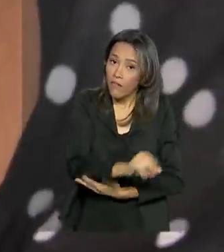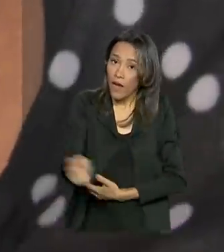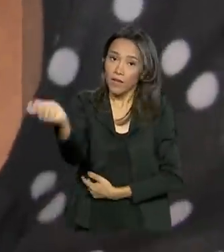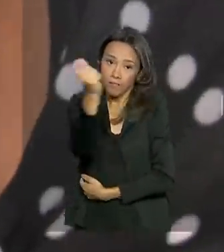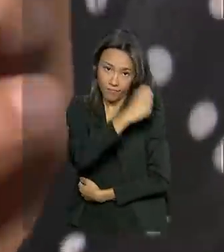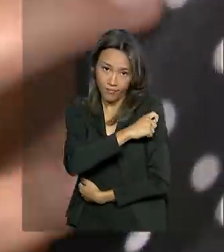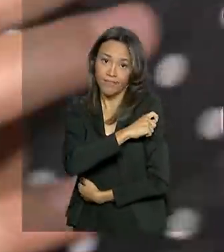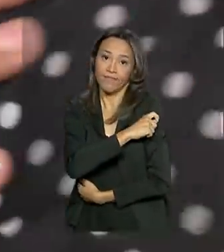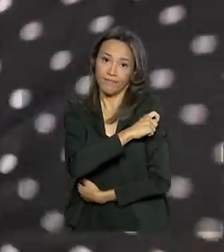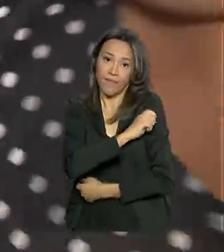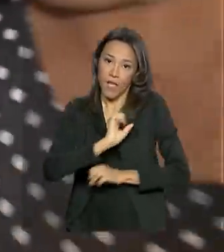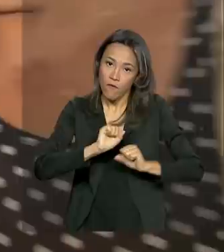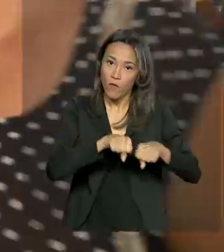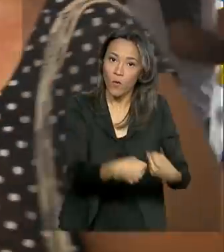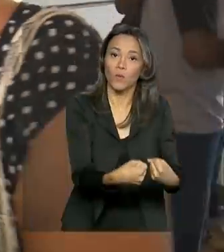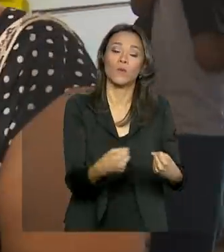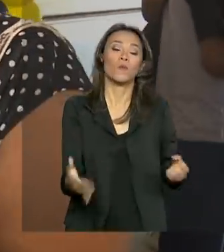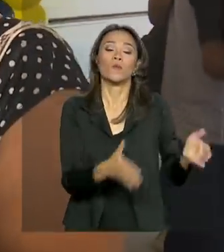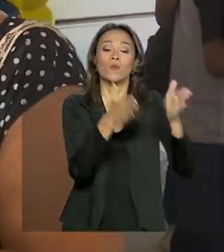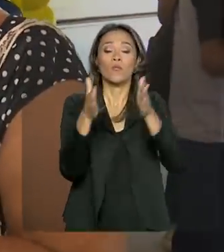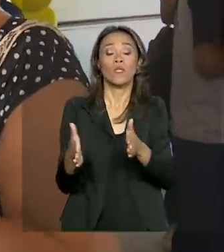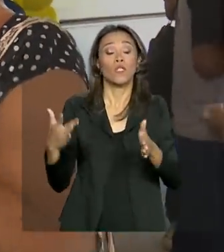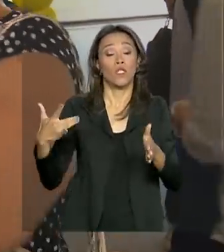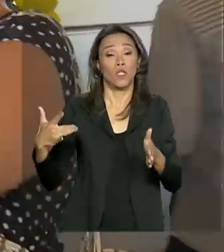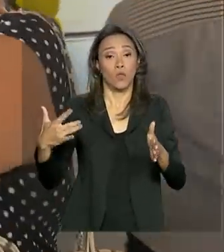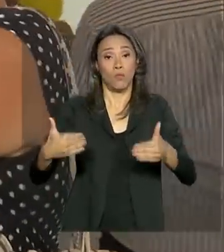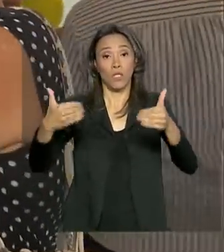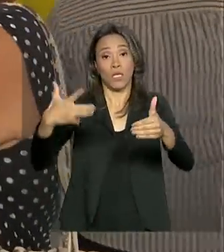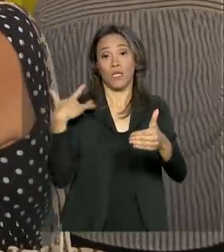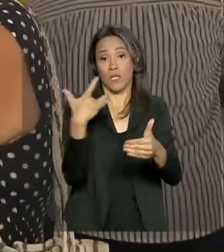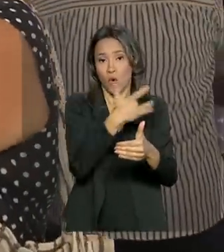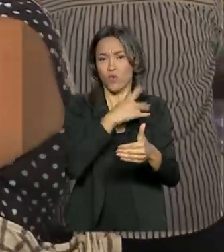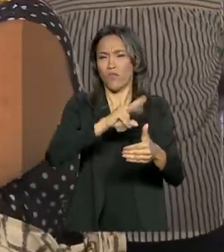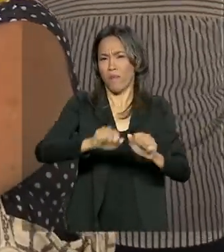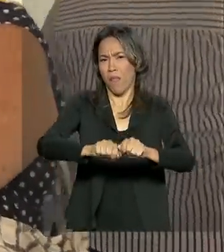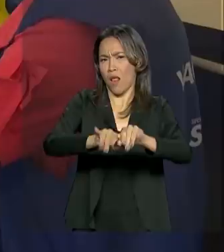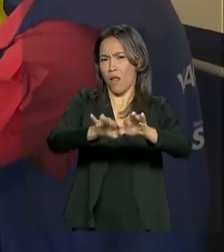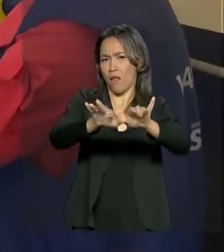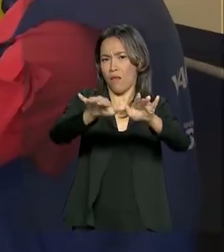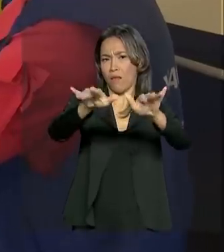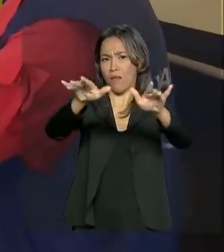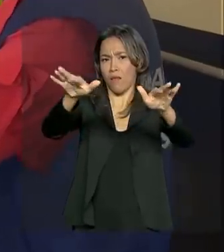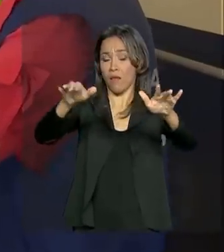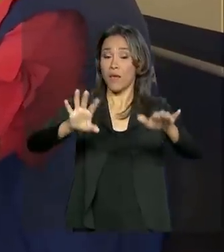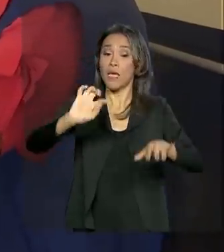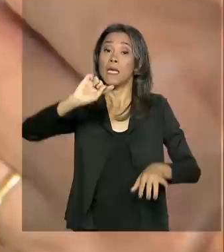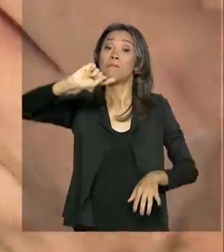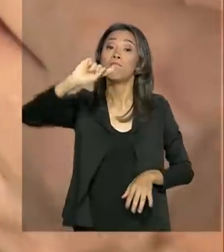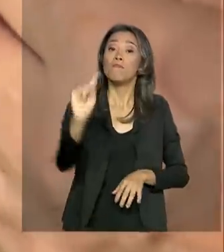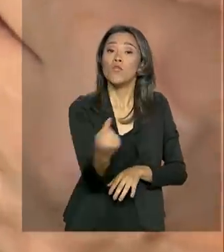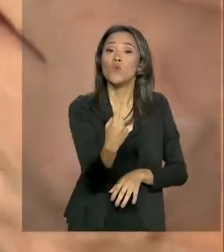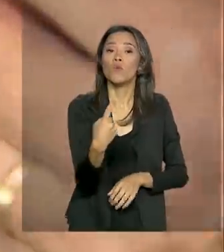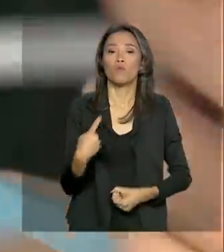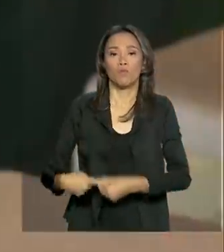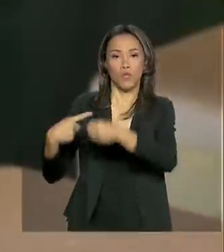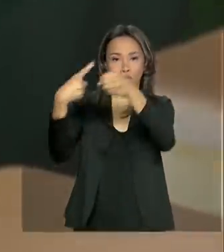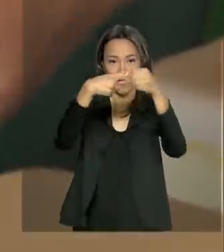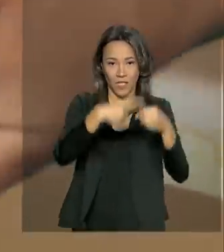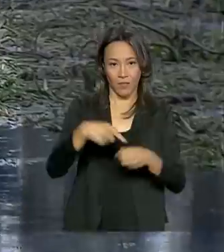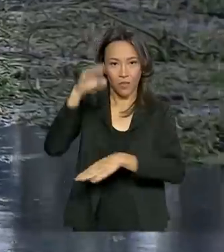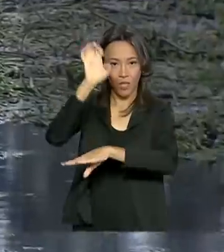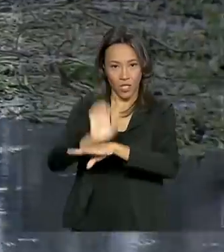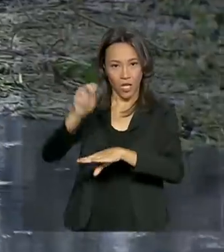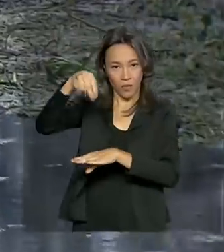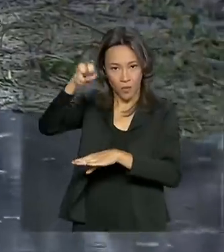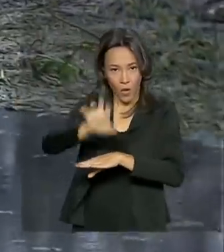dose. Além disso, o Ministério da Saúde irá ampliar gradativamente a vacinação em mil municípios dos estados do Nordeste.